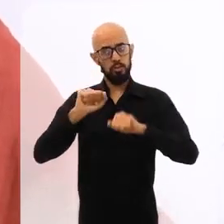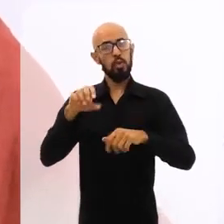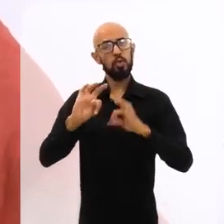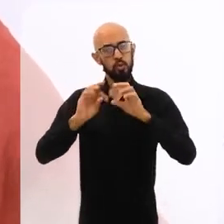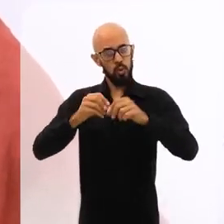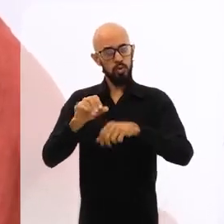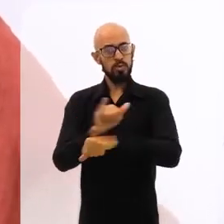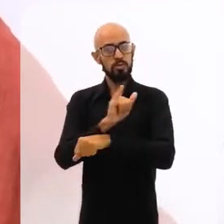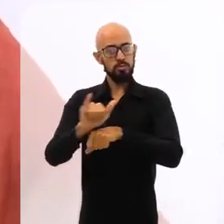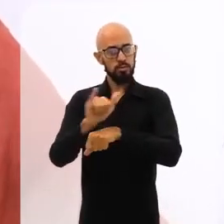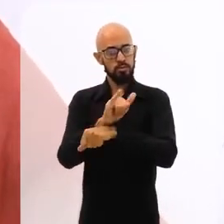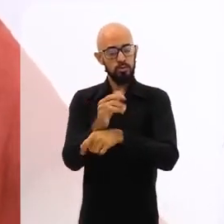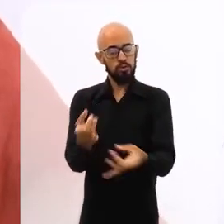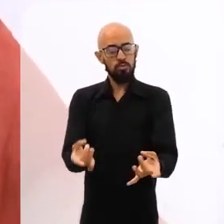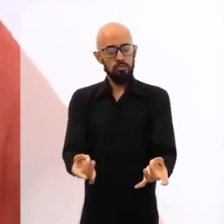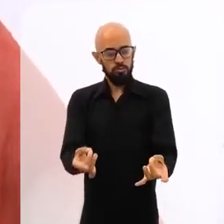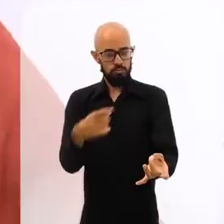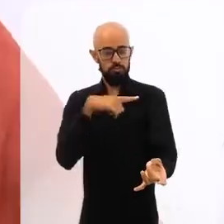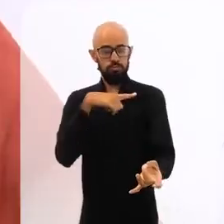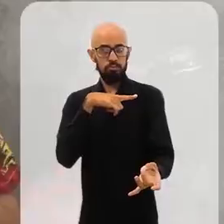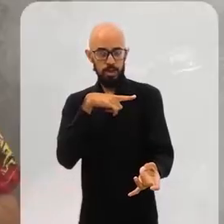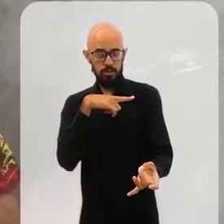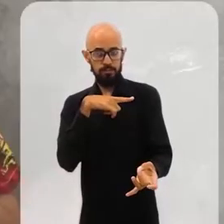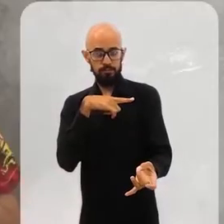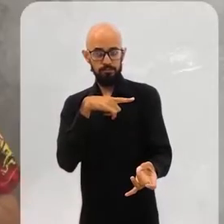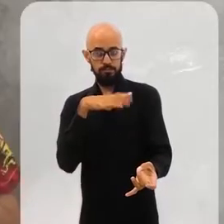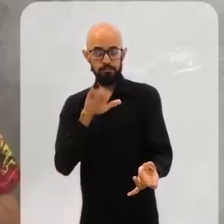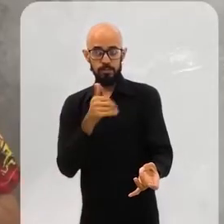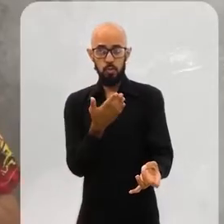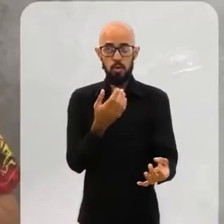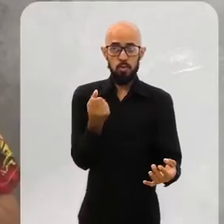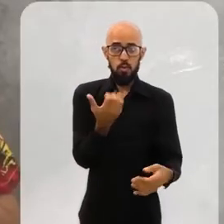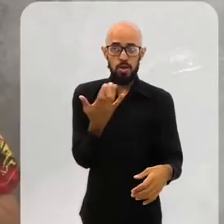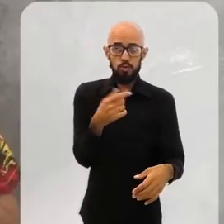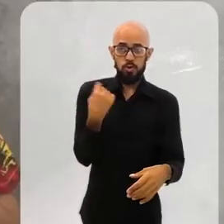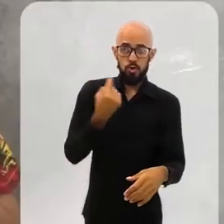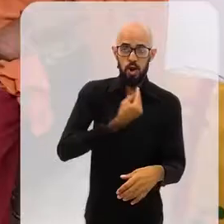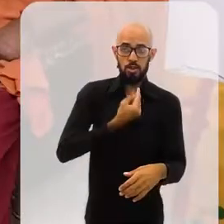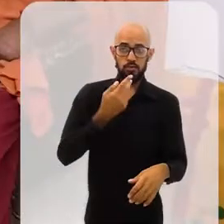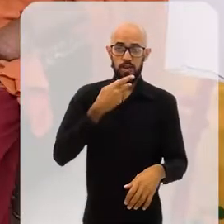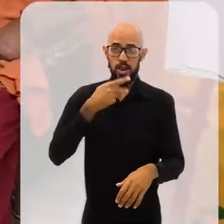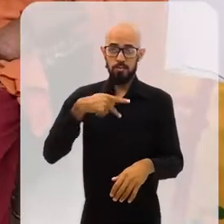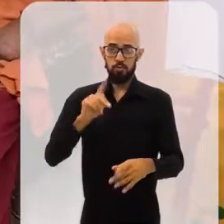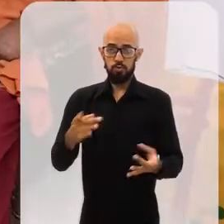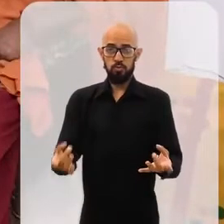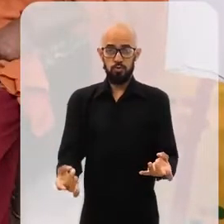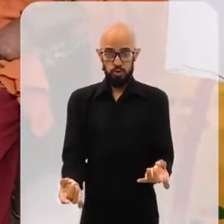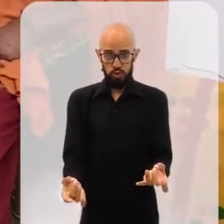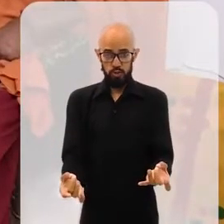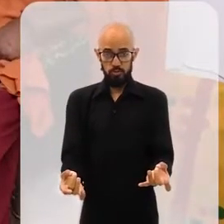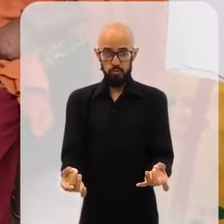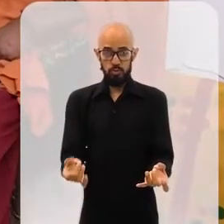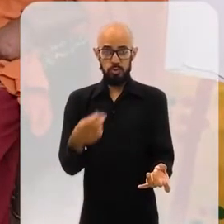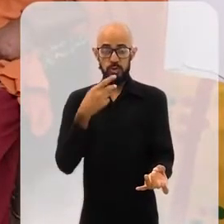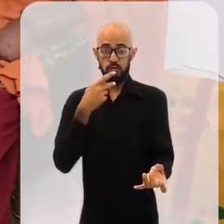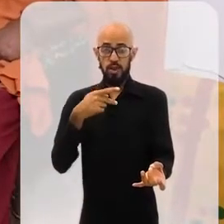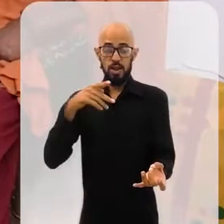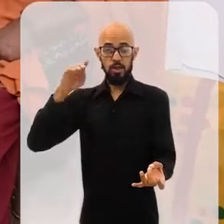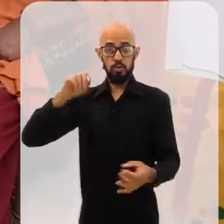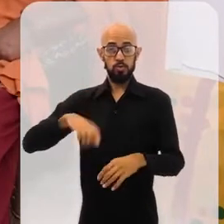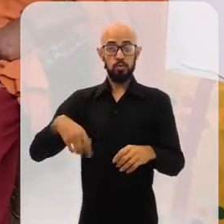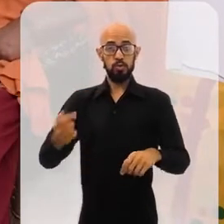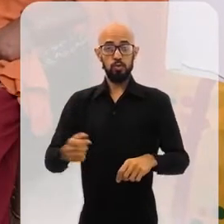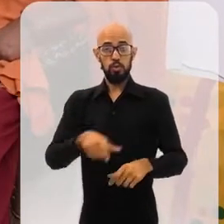todas essas ferramentas que o budismo possibilita. Tá? Então, quando nós falamos do budismo, nós falamos do ser